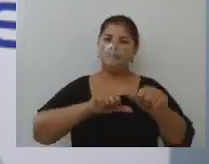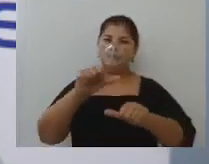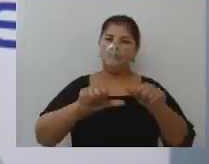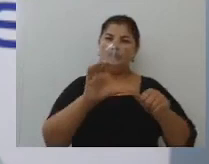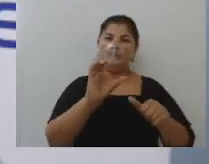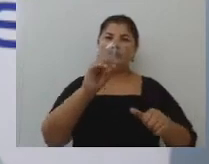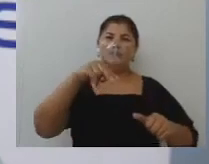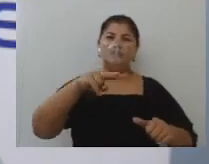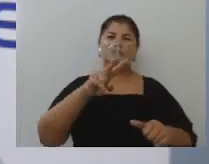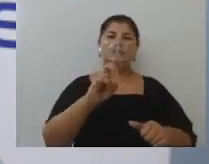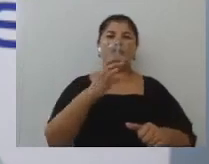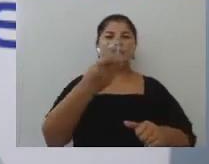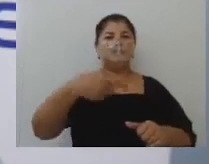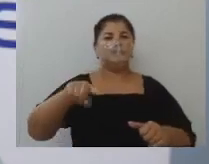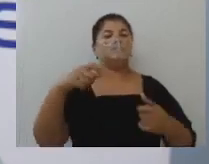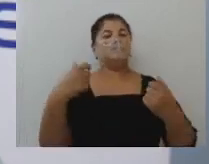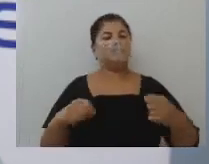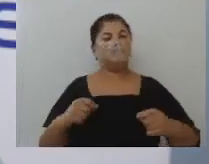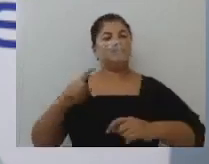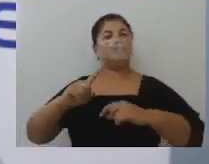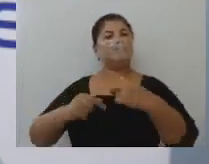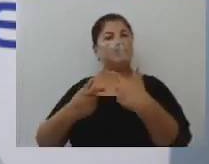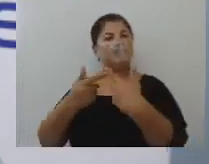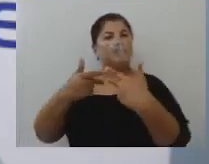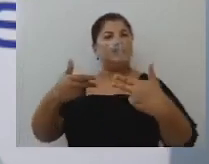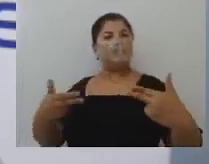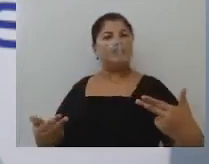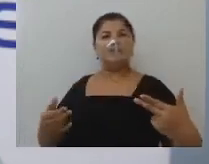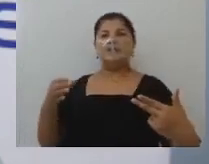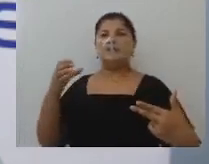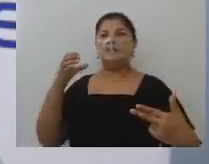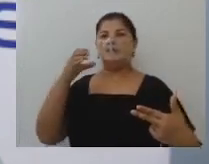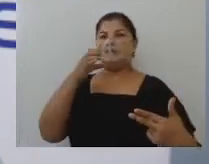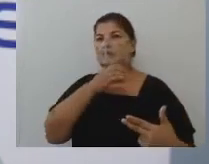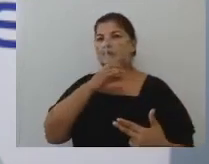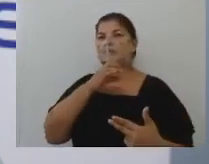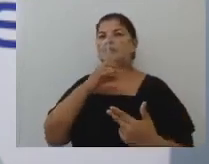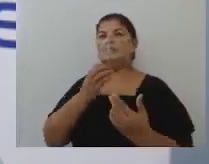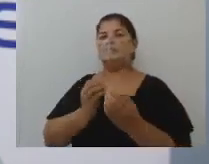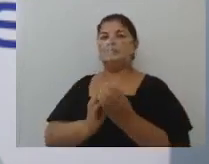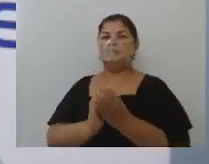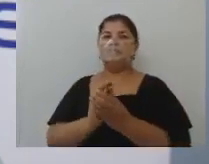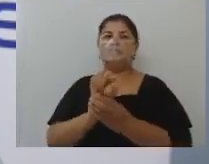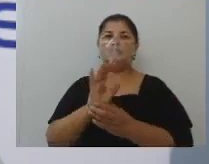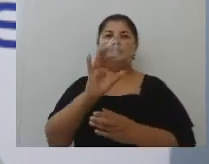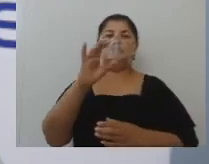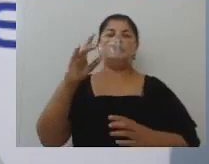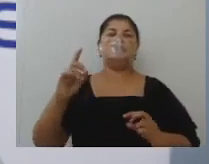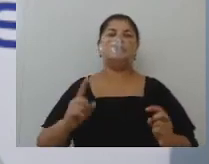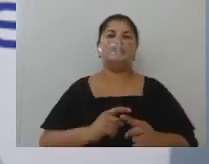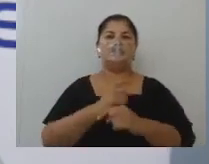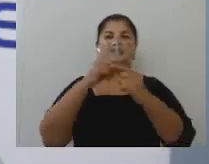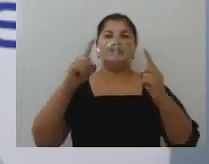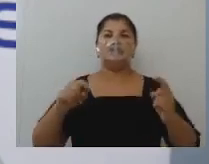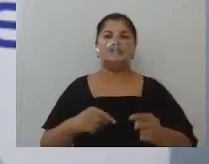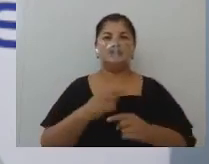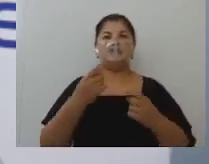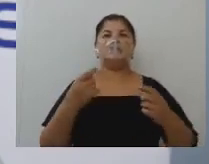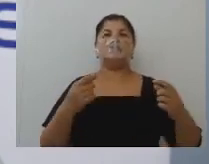certo? Precisaria de um meio material. O material quente vai transportar essa energia. E radiação